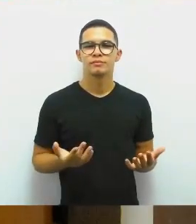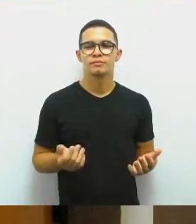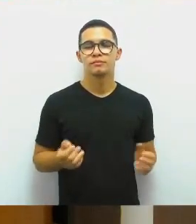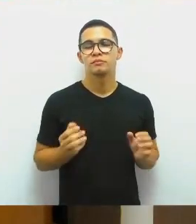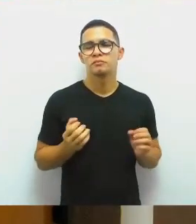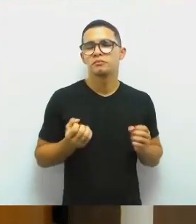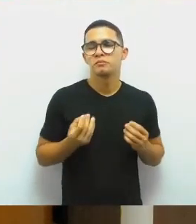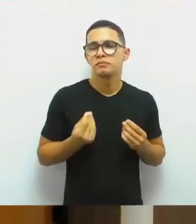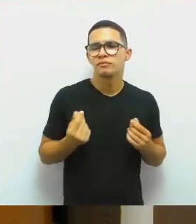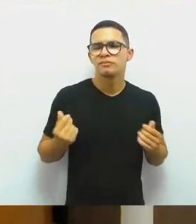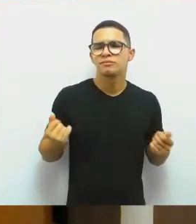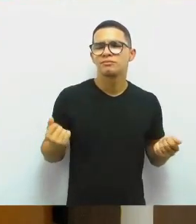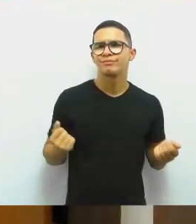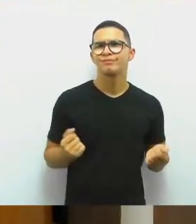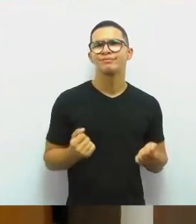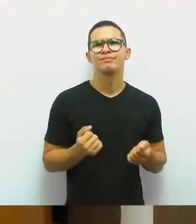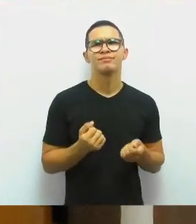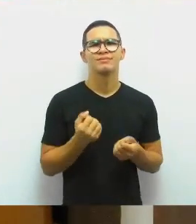muita